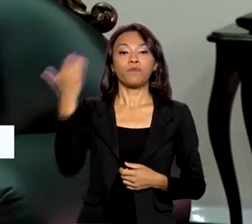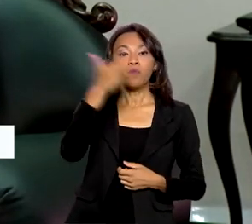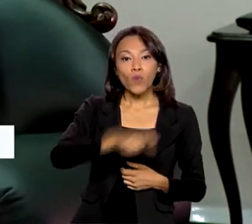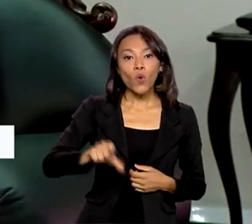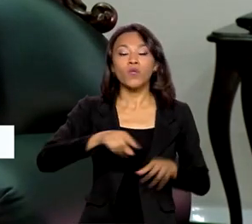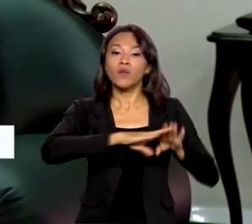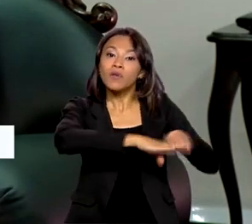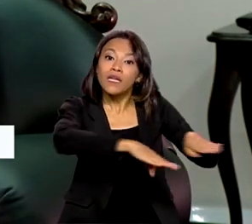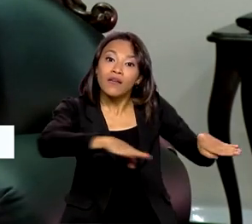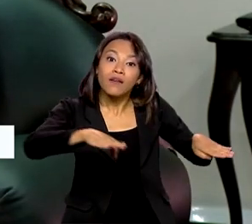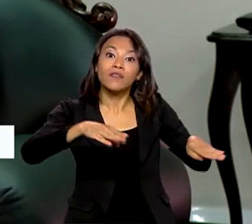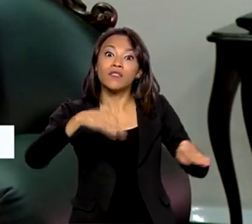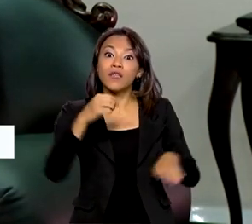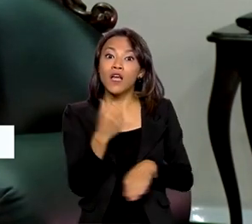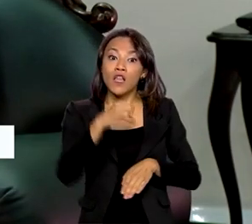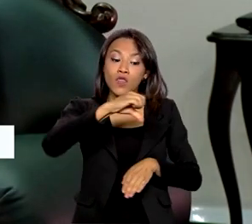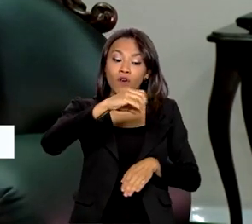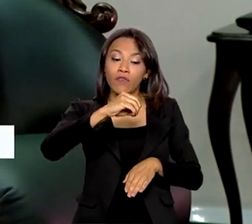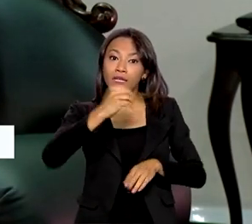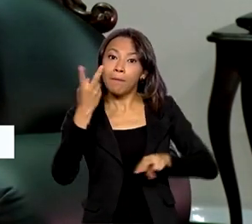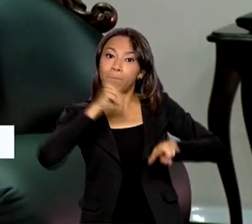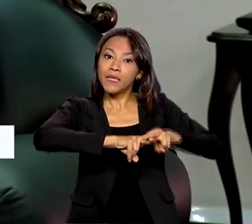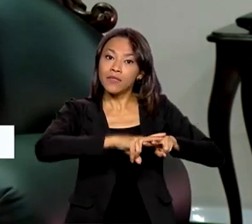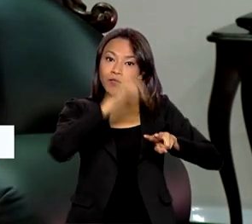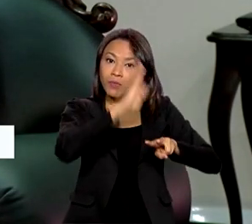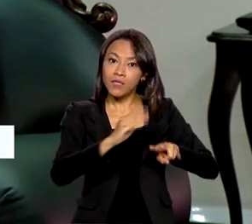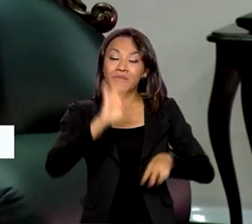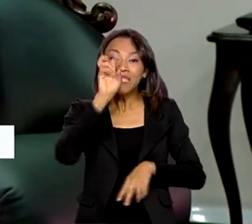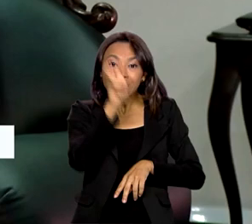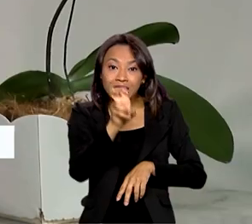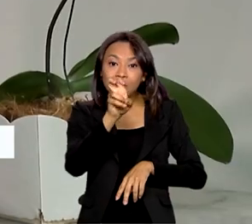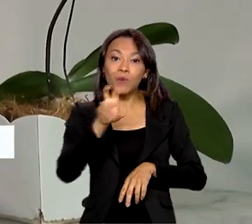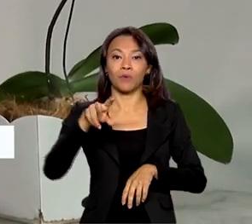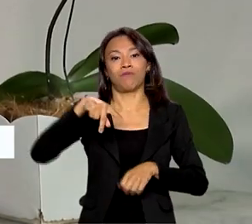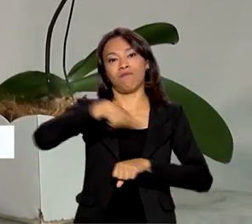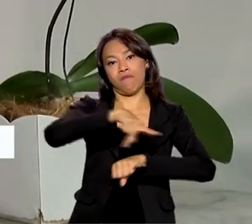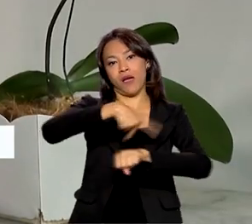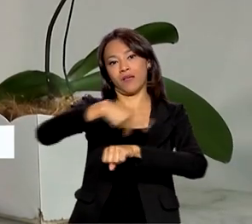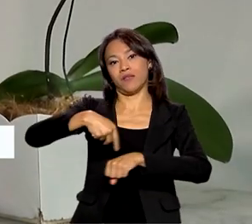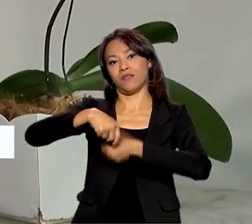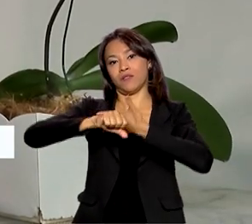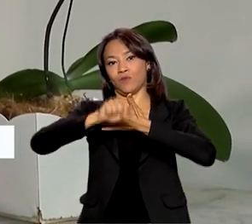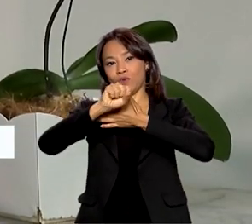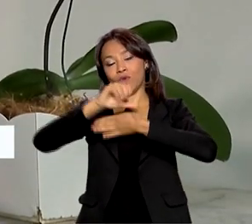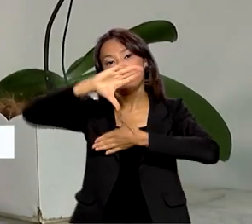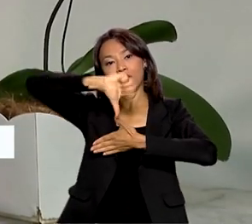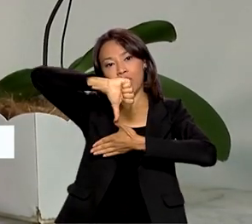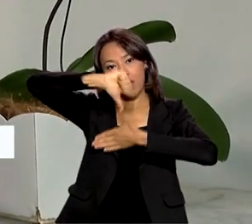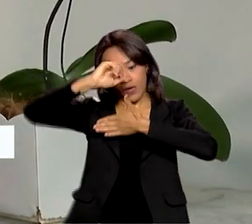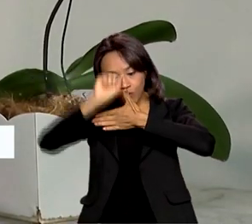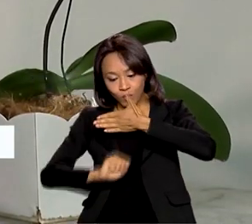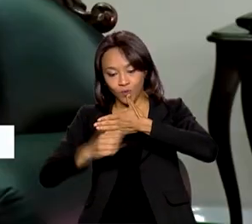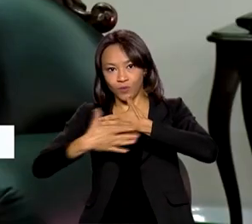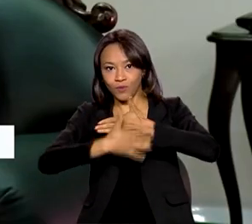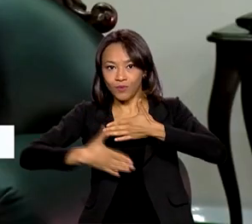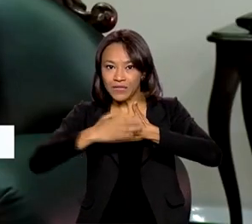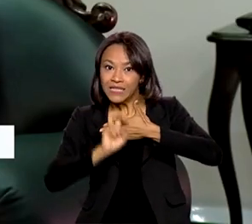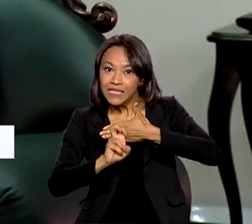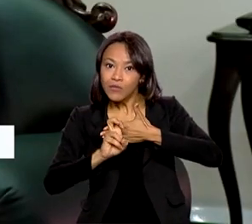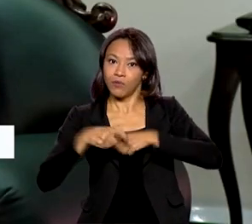luz da infância oito mais de 90 prisões do Brasil e em 5 países da América do Sul e não só no Brasil tenho feito para